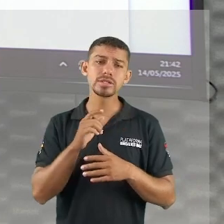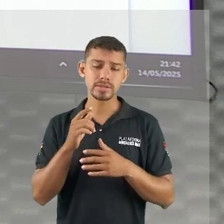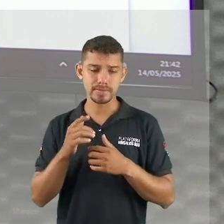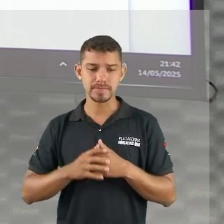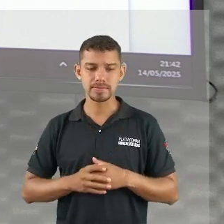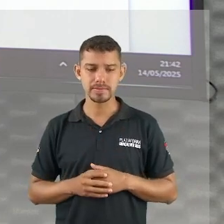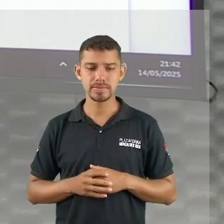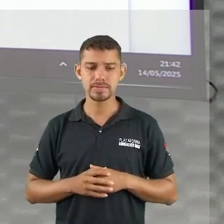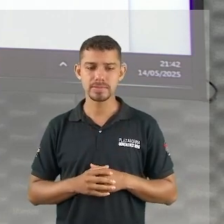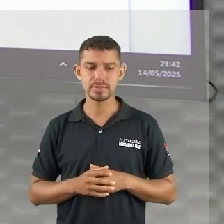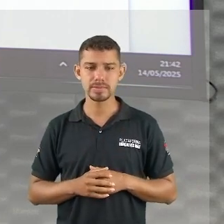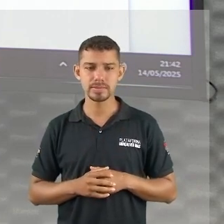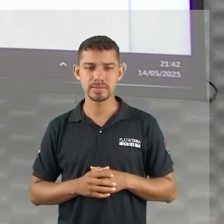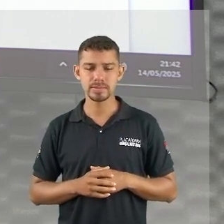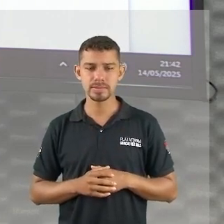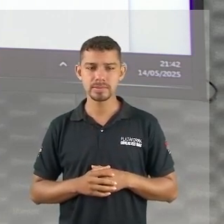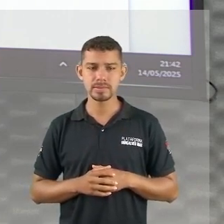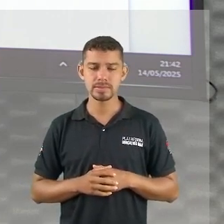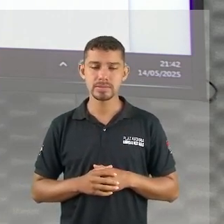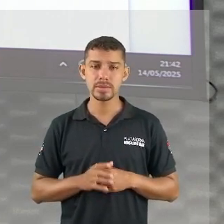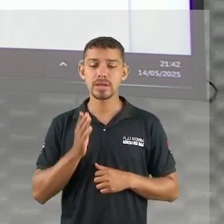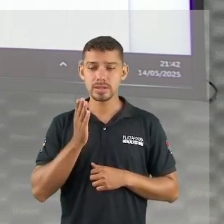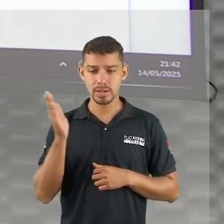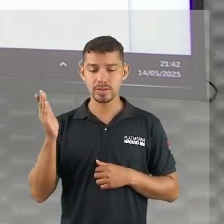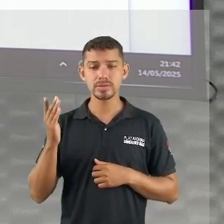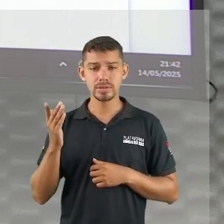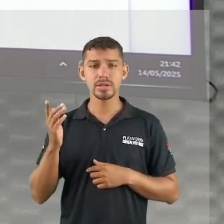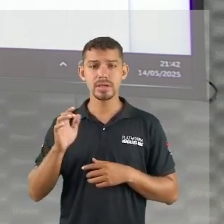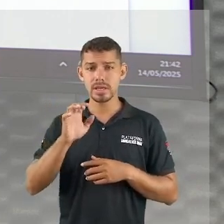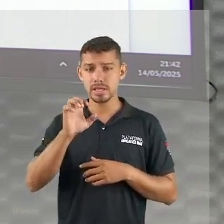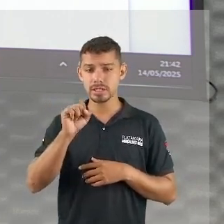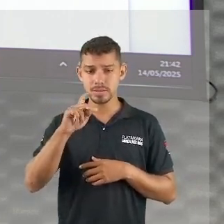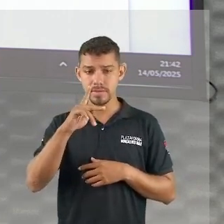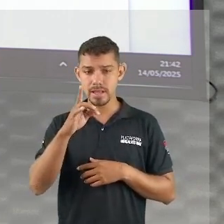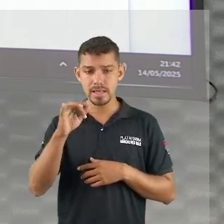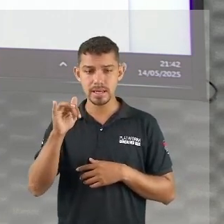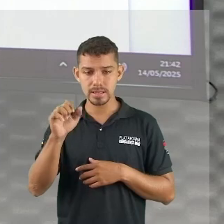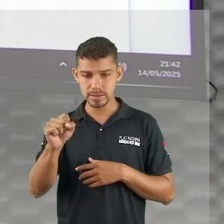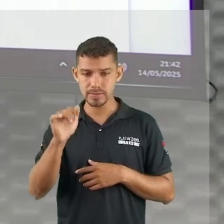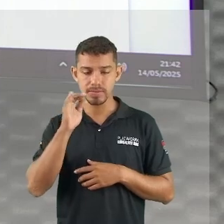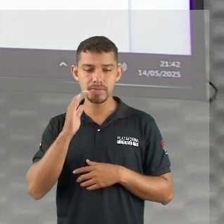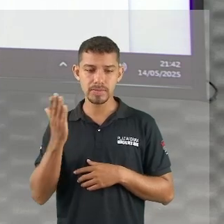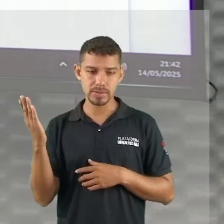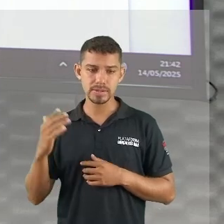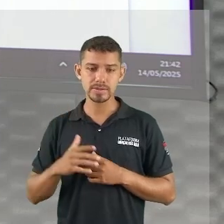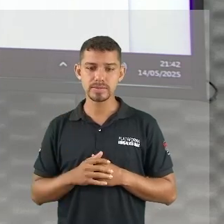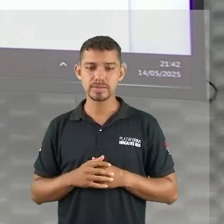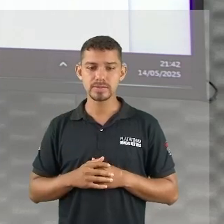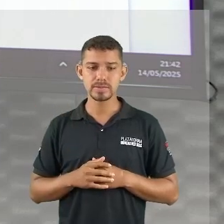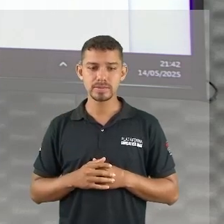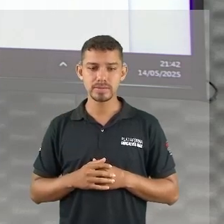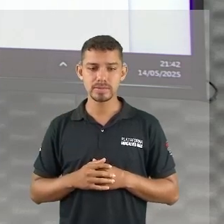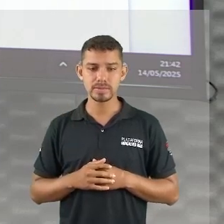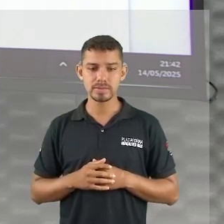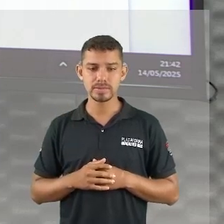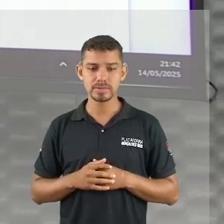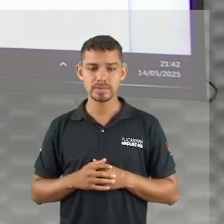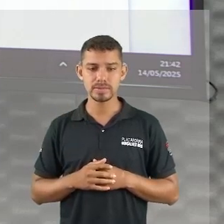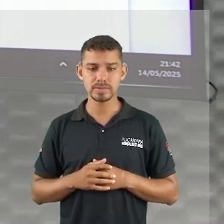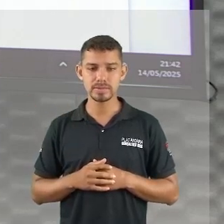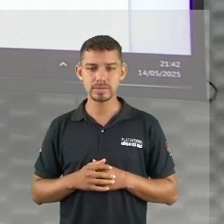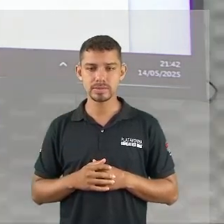por irradiação. Tá? Então as paredes são espelhadas por isso. E tem mais uma funçãozinha,